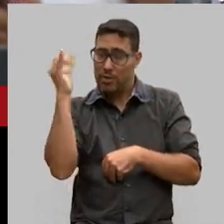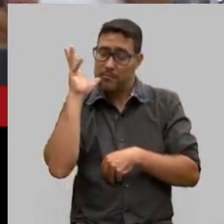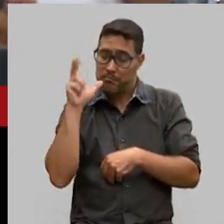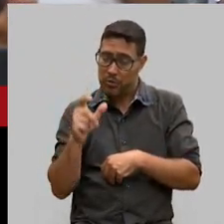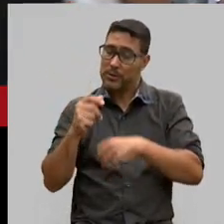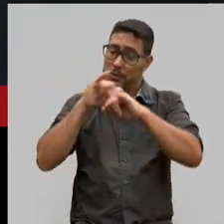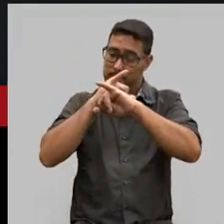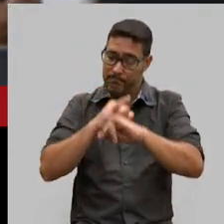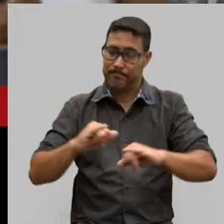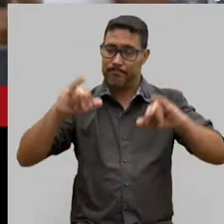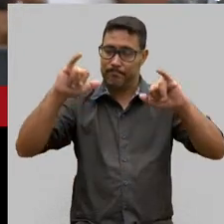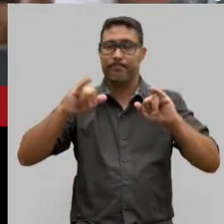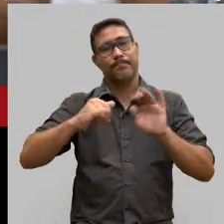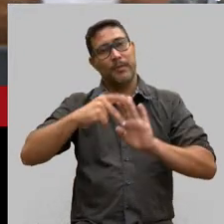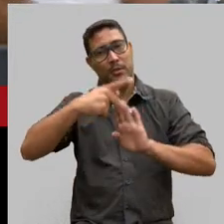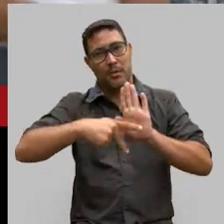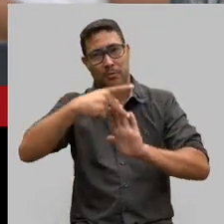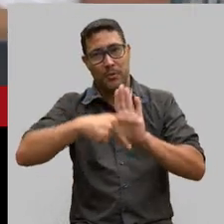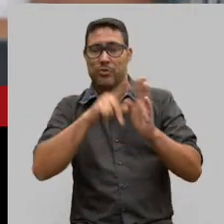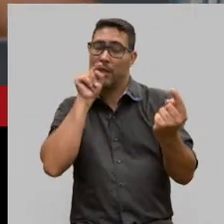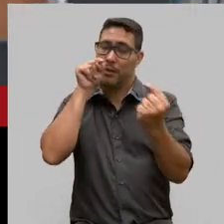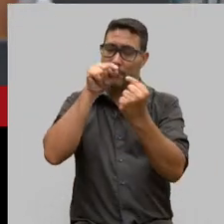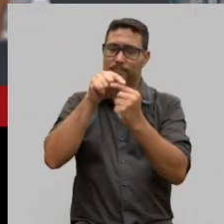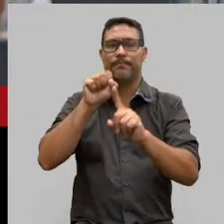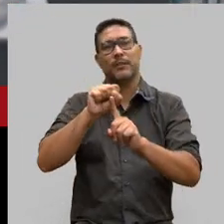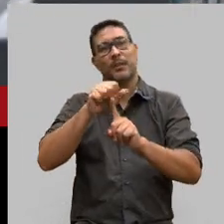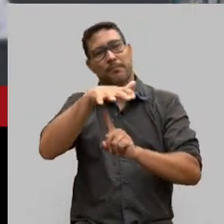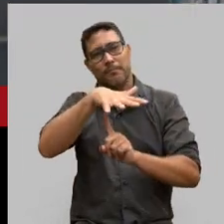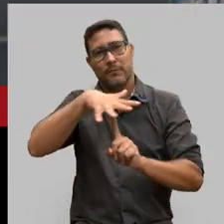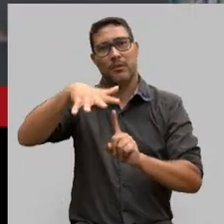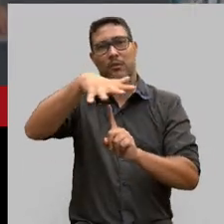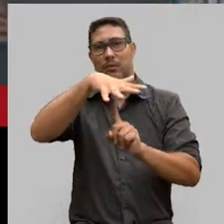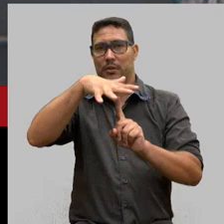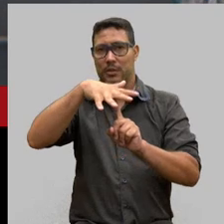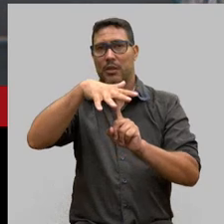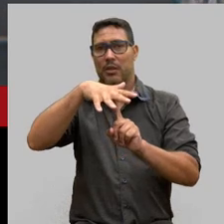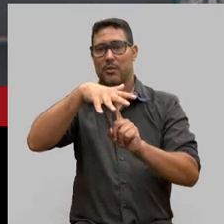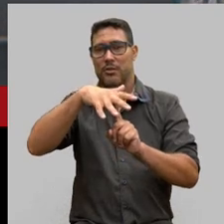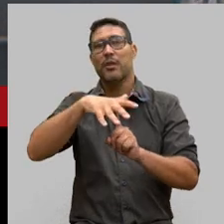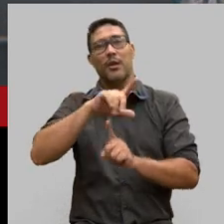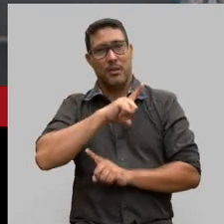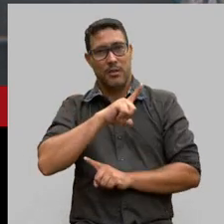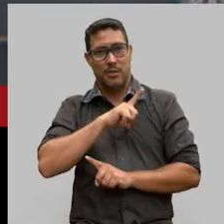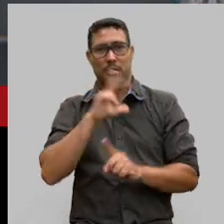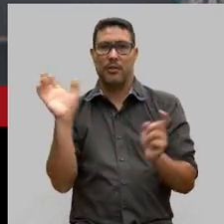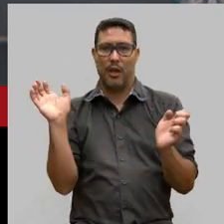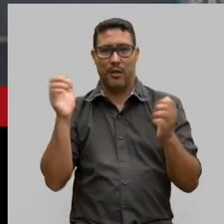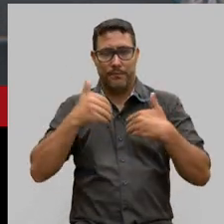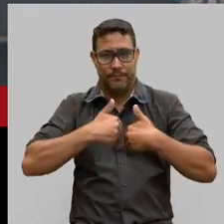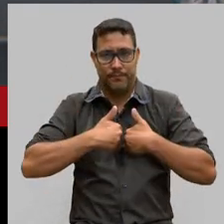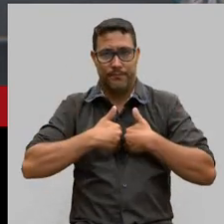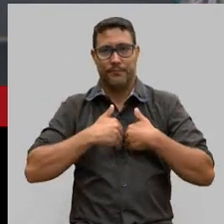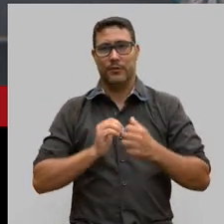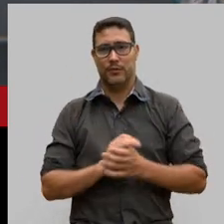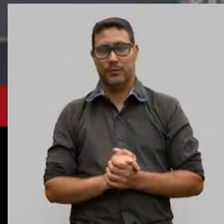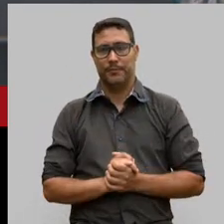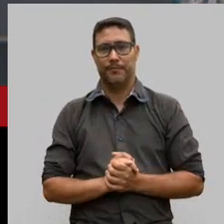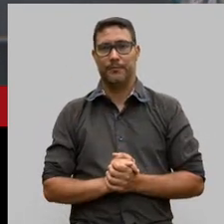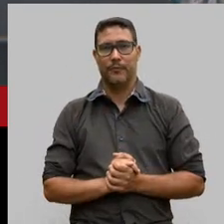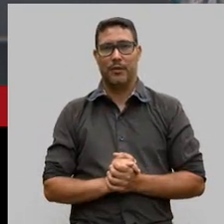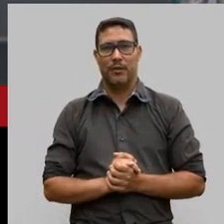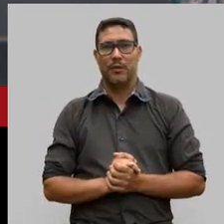a importância dele pra sociedade com essa deficiência então nós nós